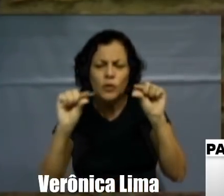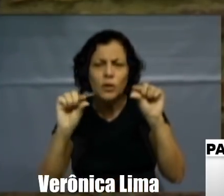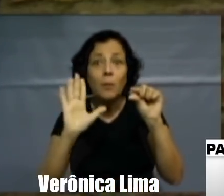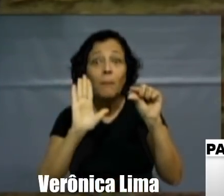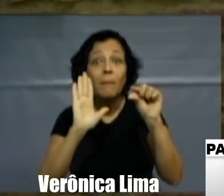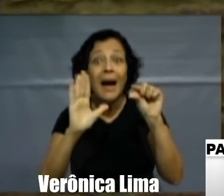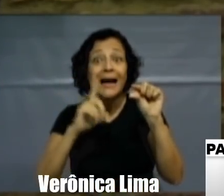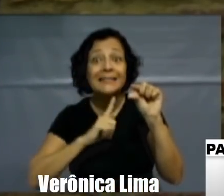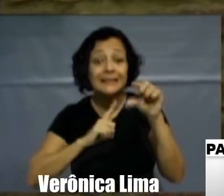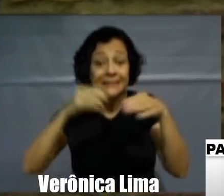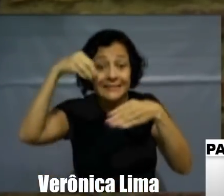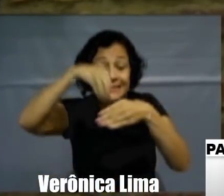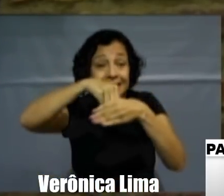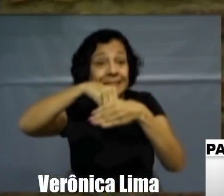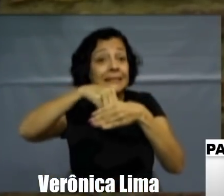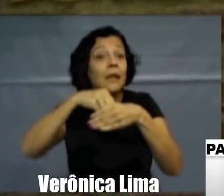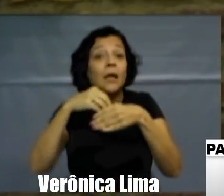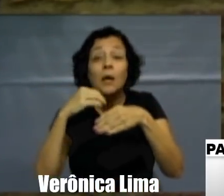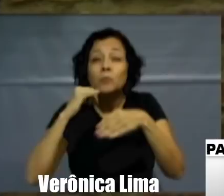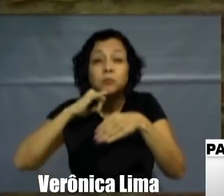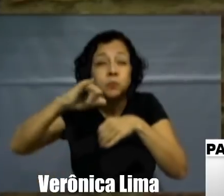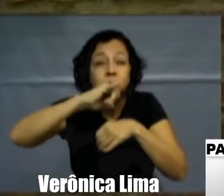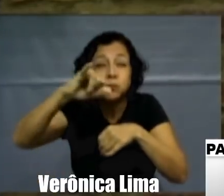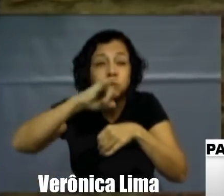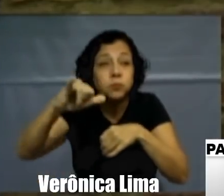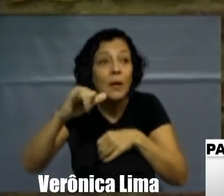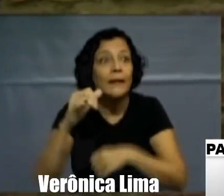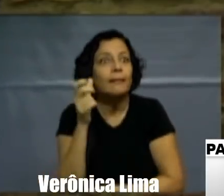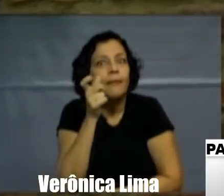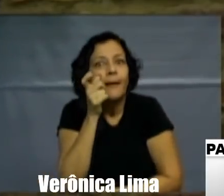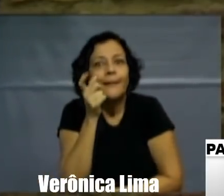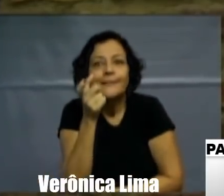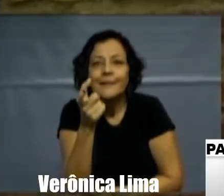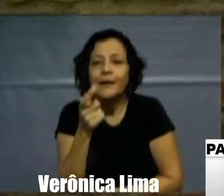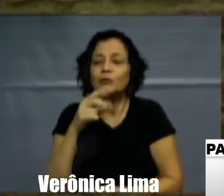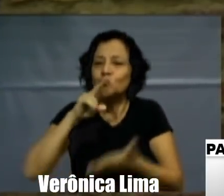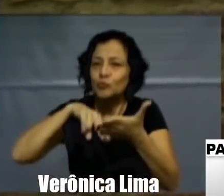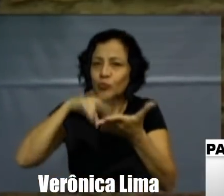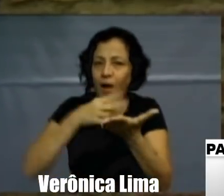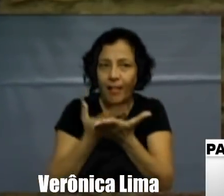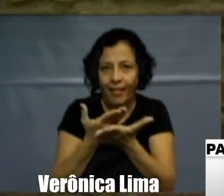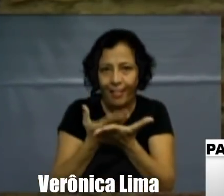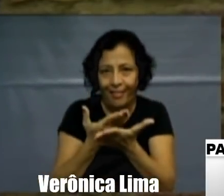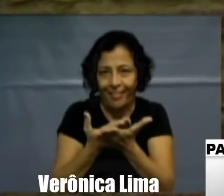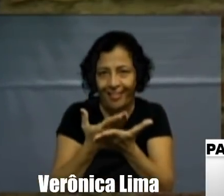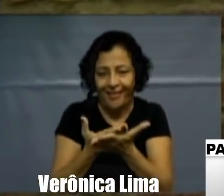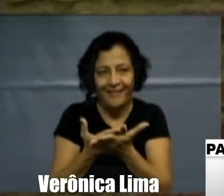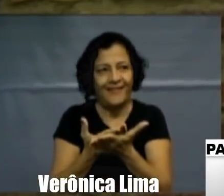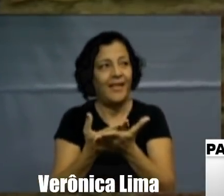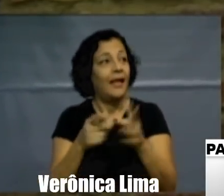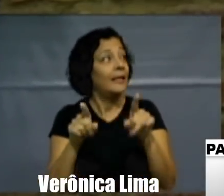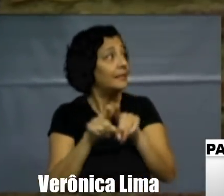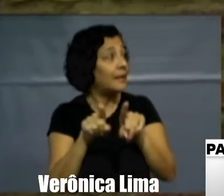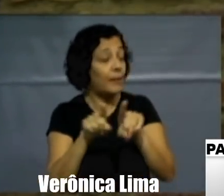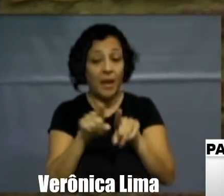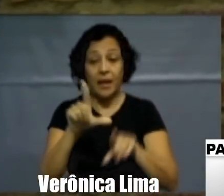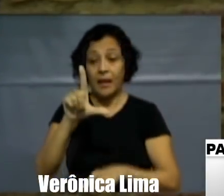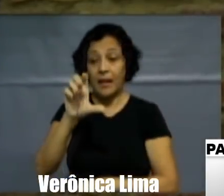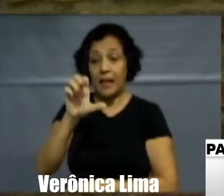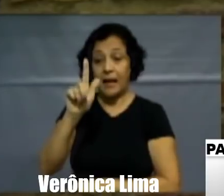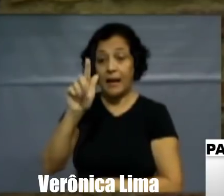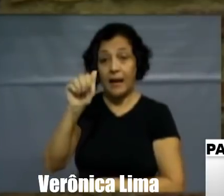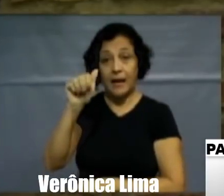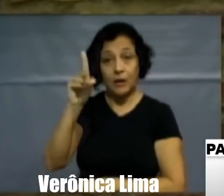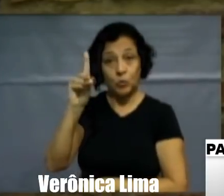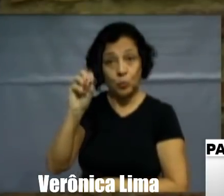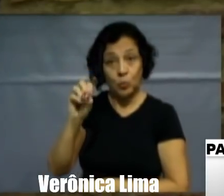informações, muito interessante para a gente ler e estudar. O livro, O Legado de Paulo de Tarso, que é do nosso irmão Alírio de Cerqueira Filho,